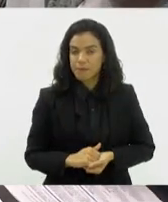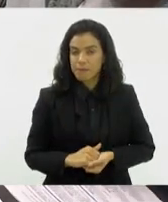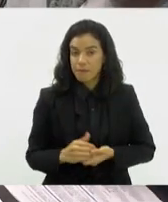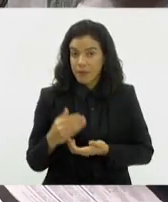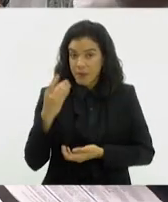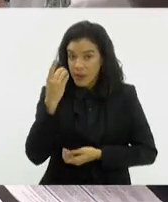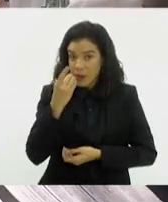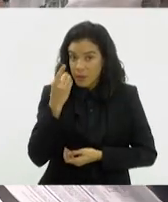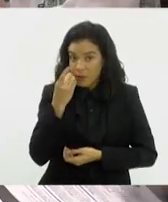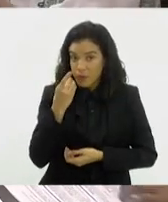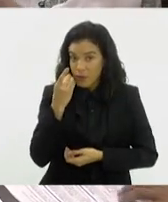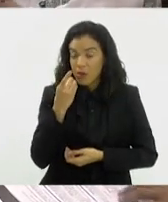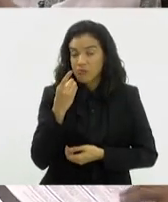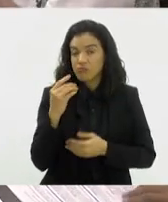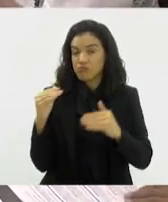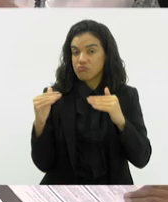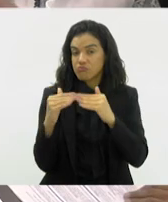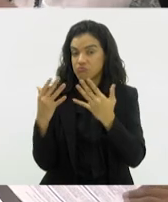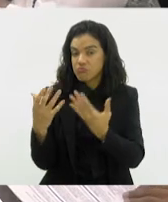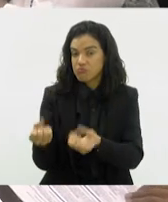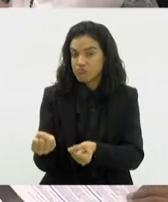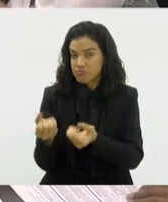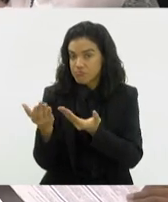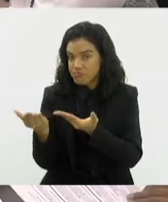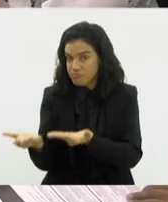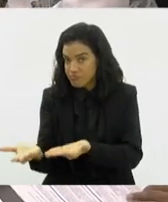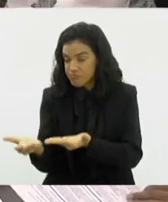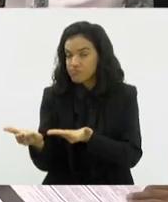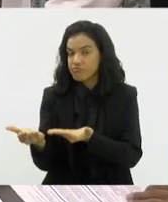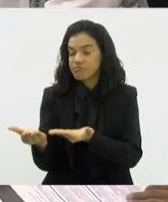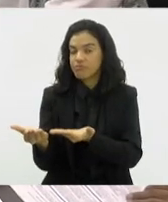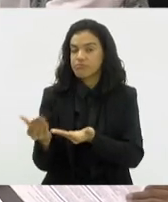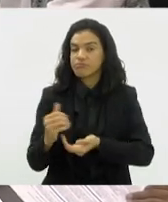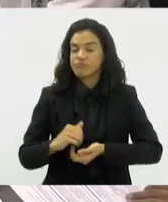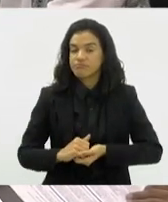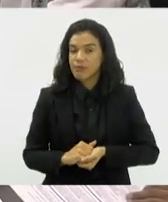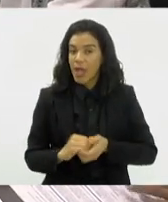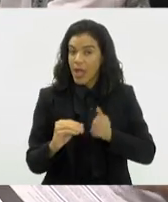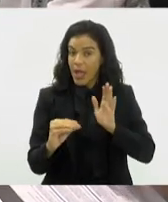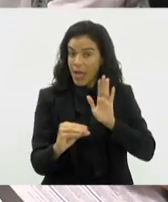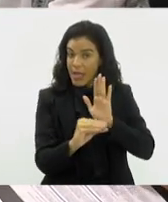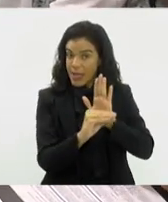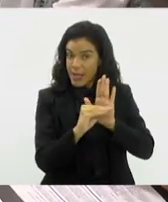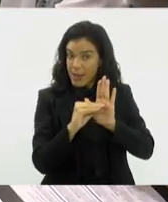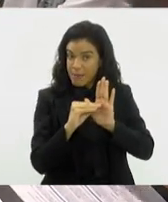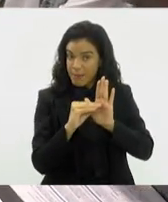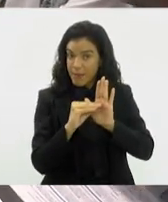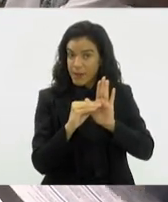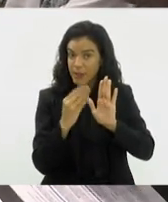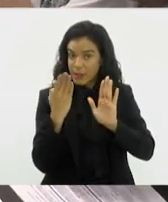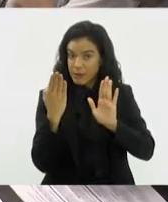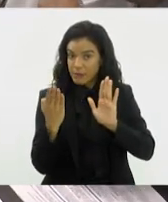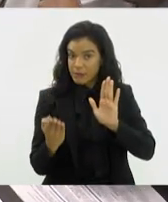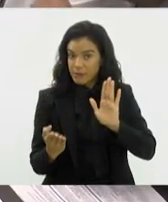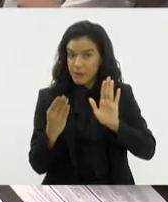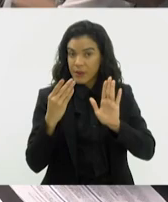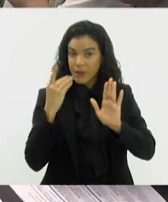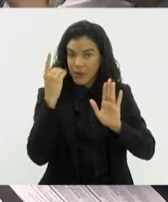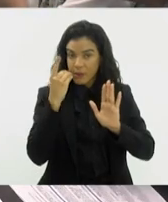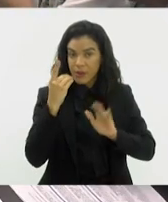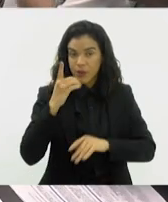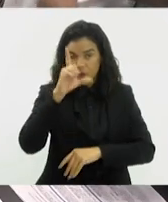deputado Vinícius Cosolino é favorável à emenda. A emenda do digníssimo deputado Luiz